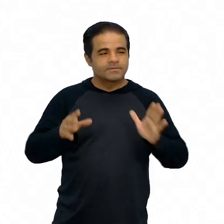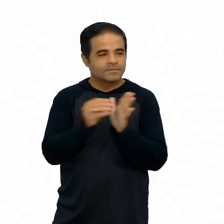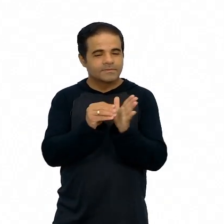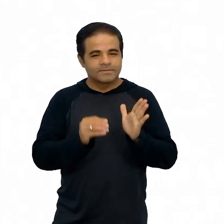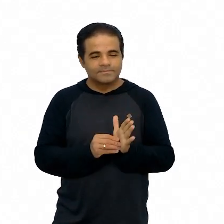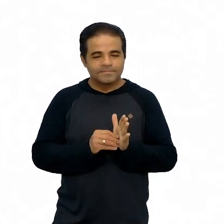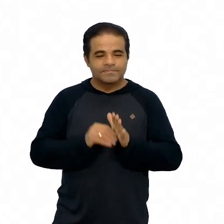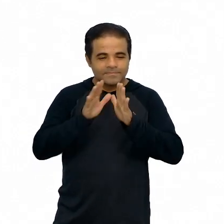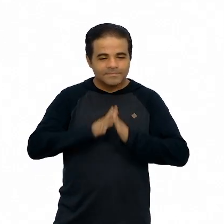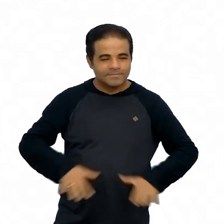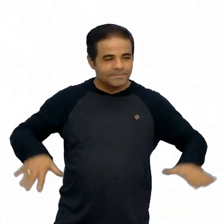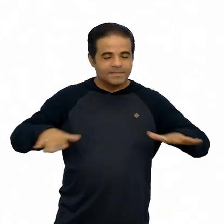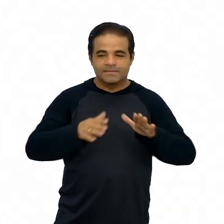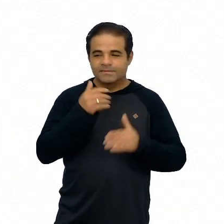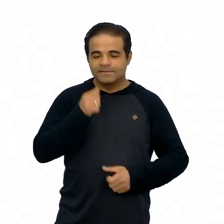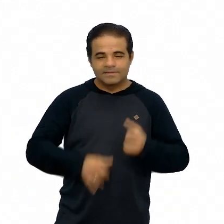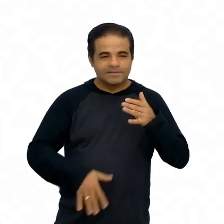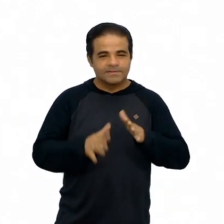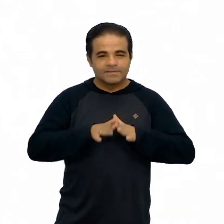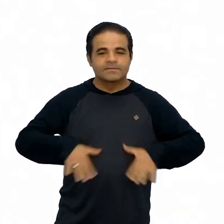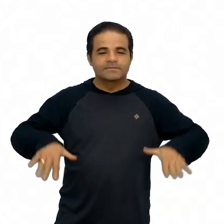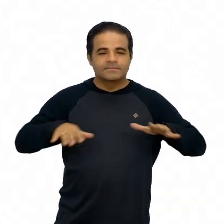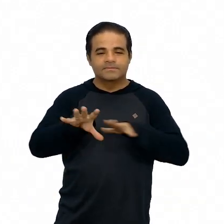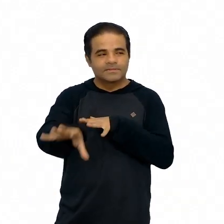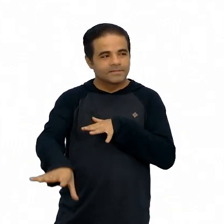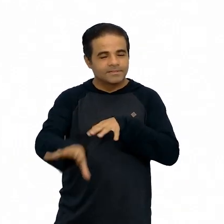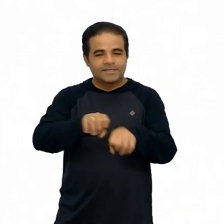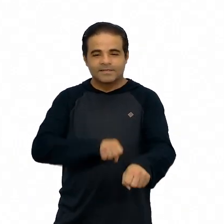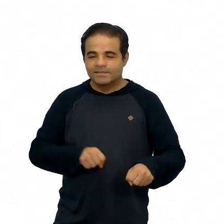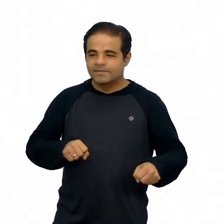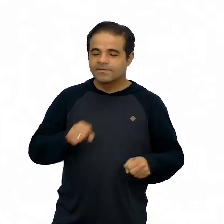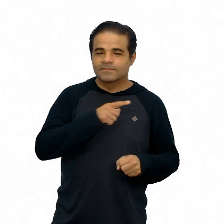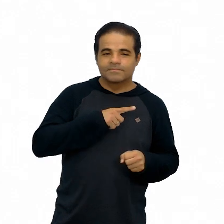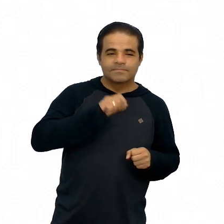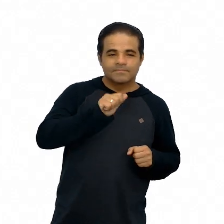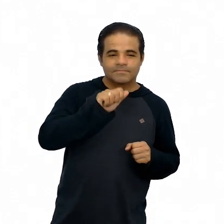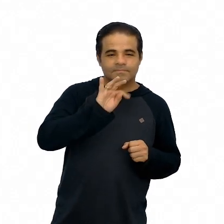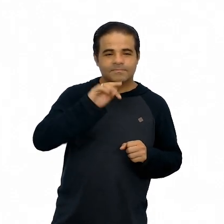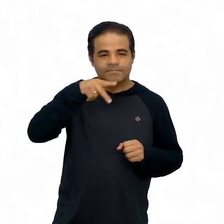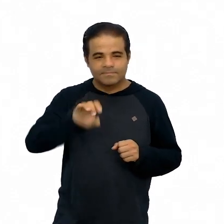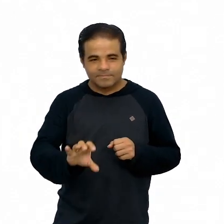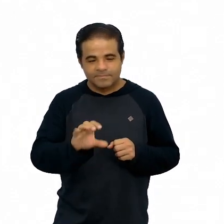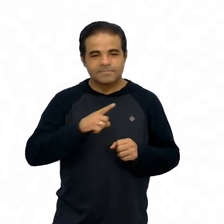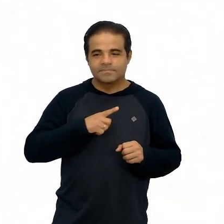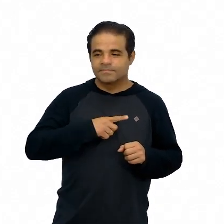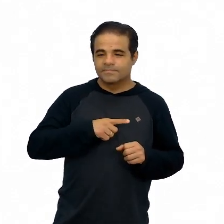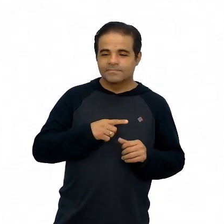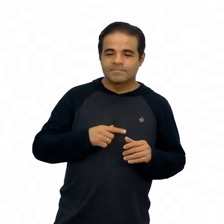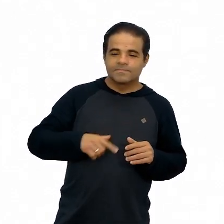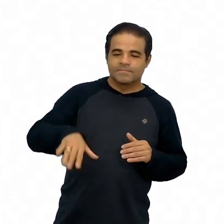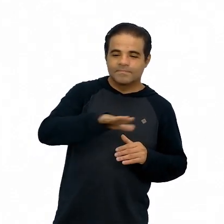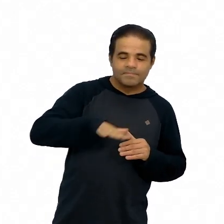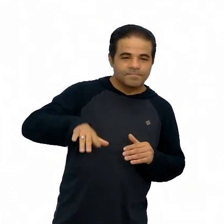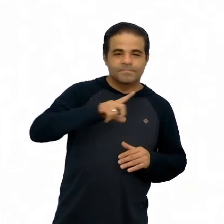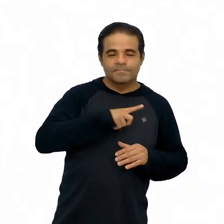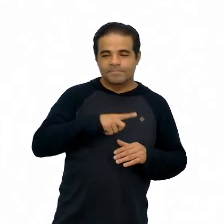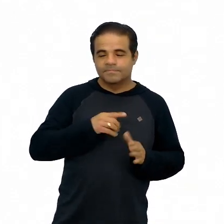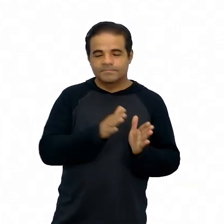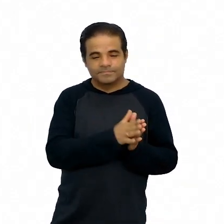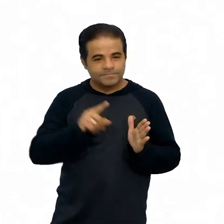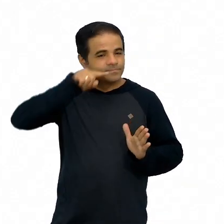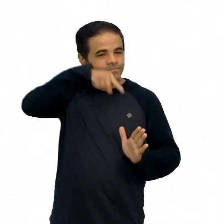colocar como funciona essas formações de ATPC do projeto Recuperação e